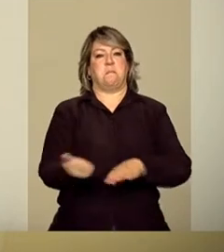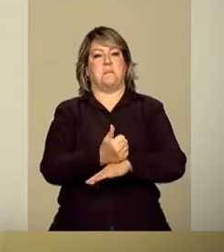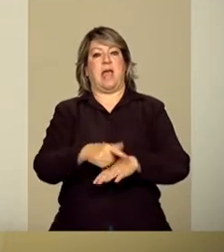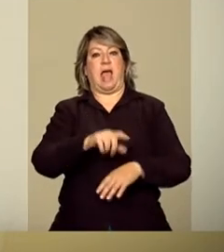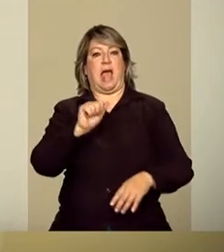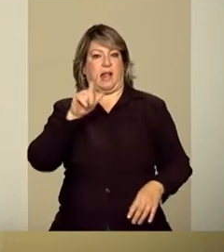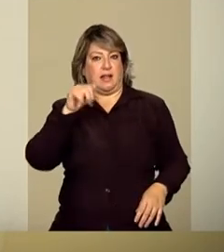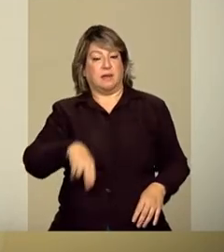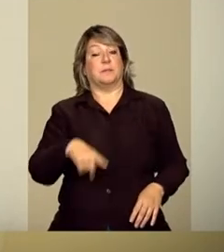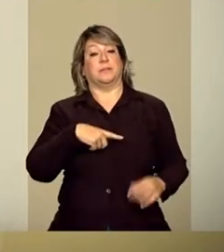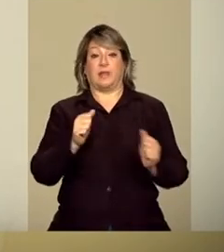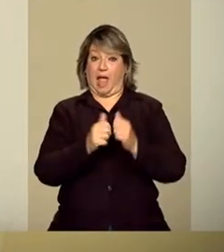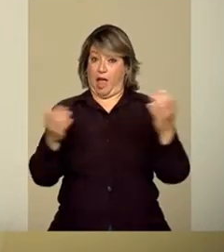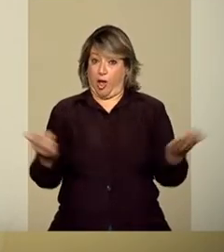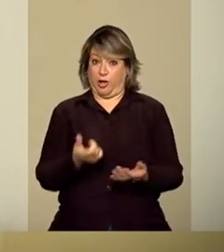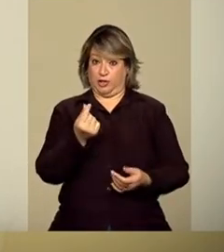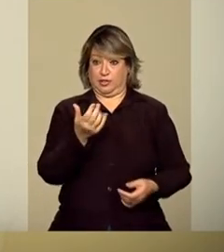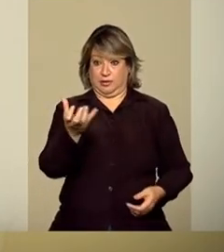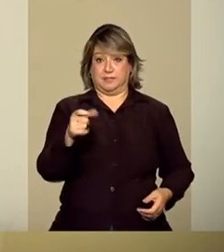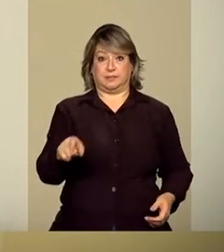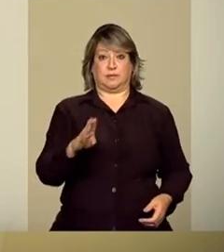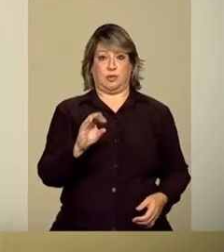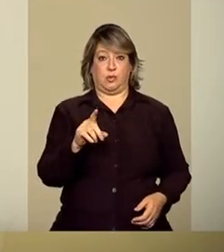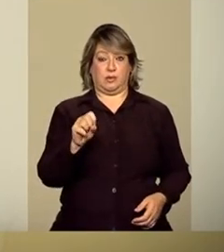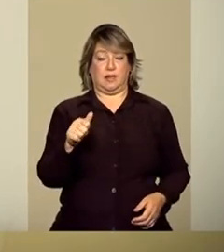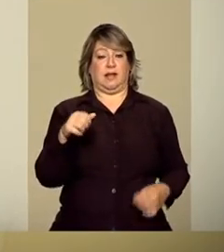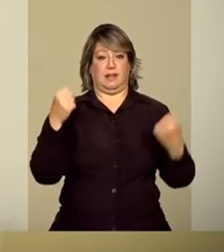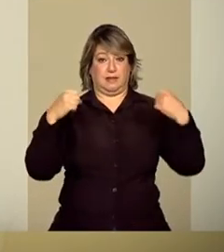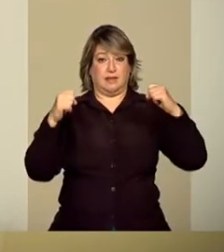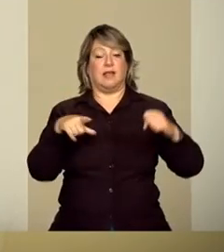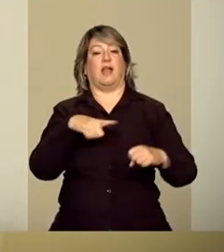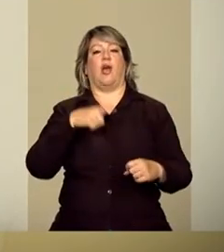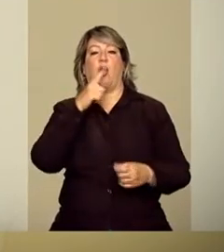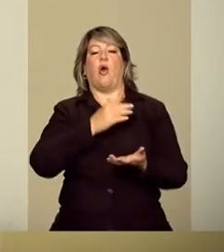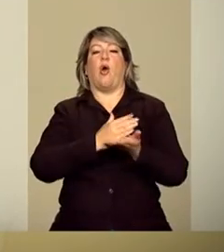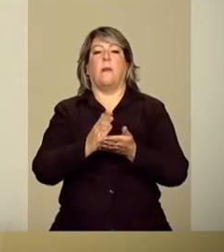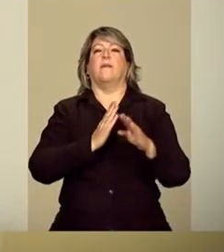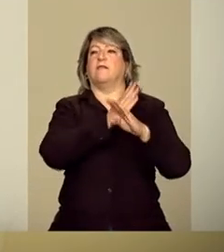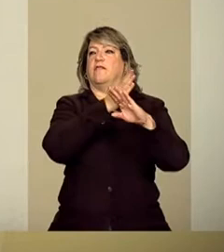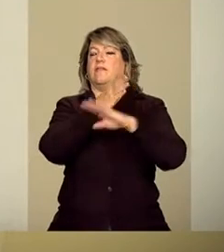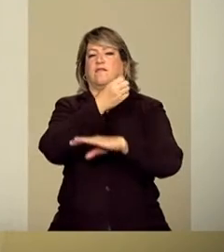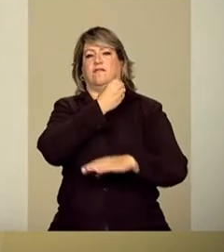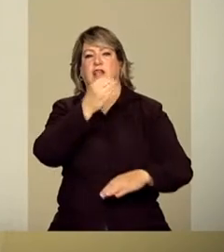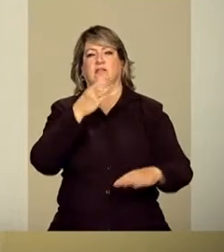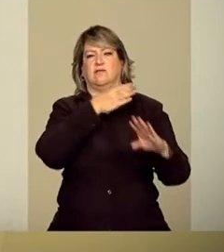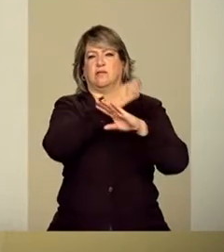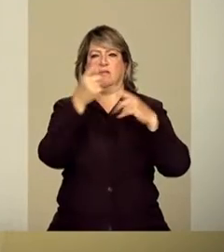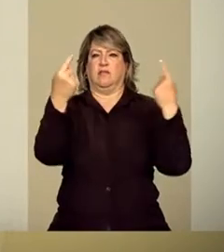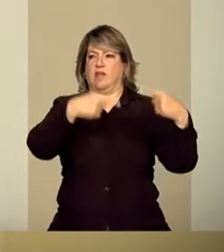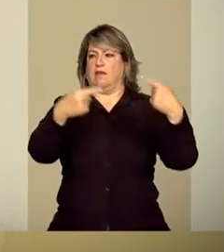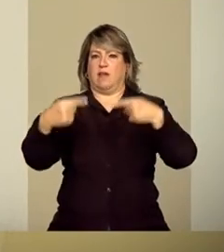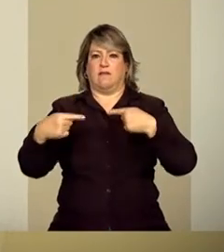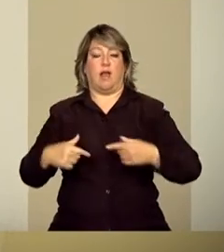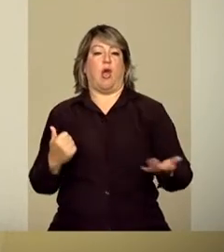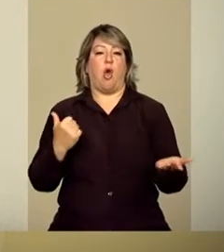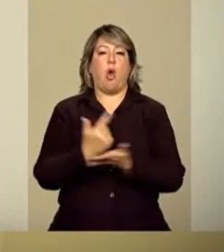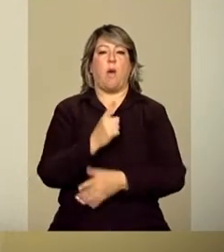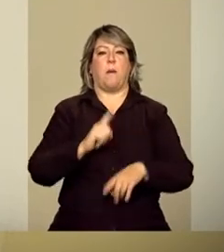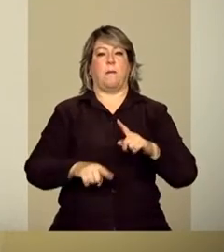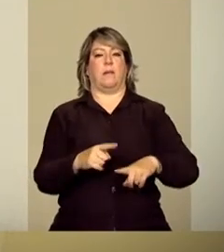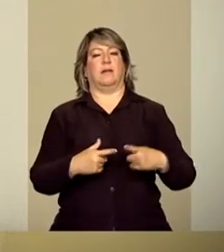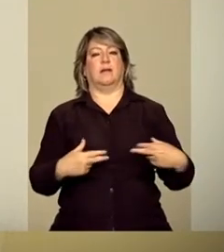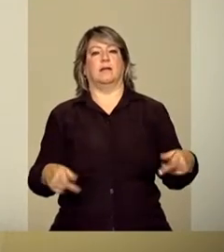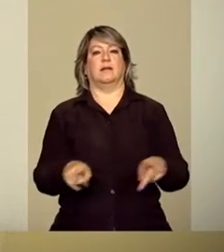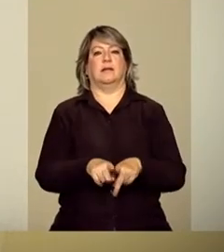o apoio da Bolsa Atleta, ele começou a viajar para participar das competições, a comprar equipamentos e